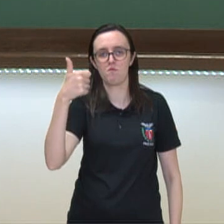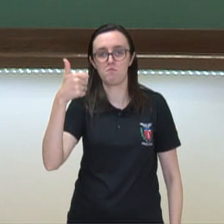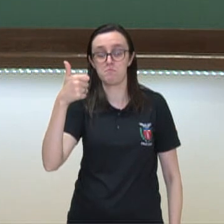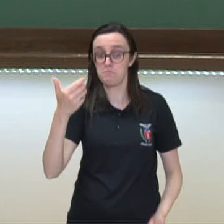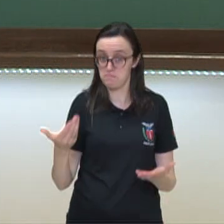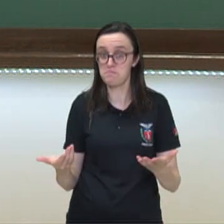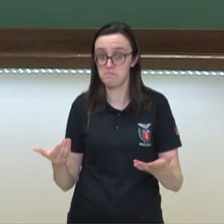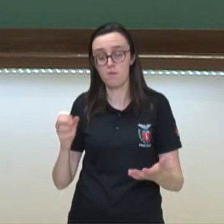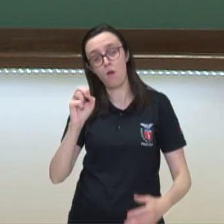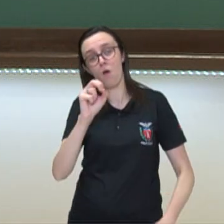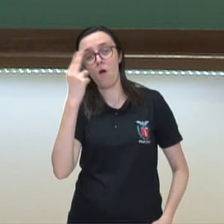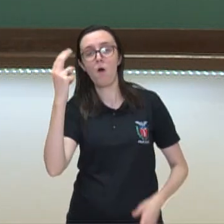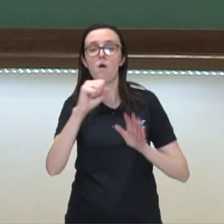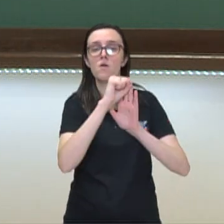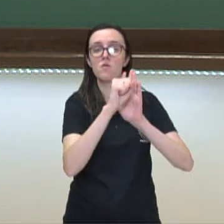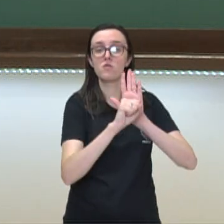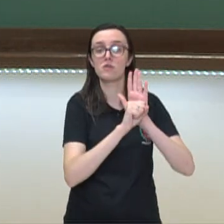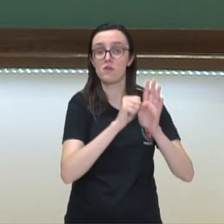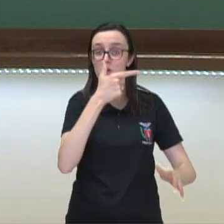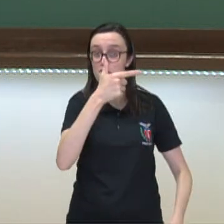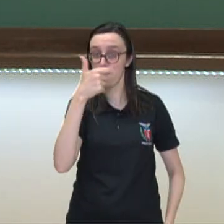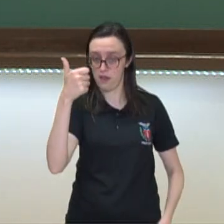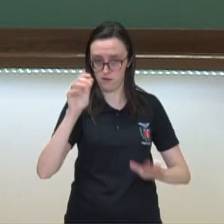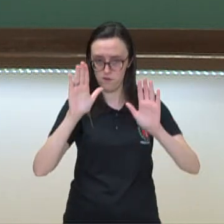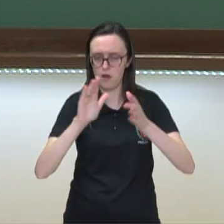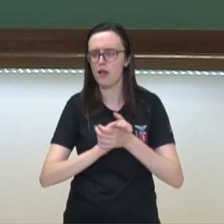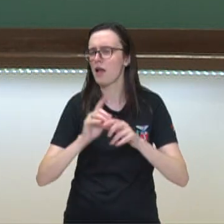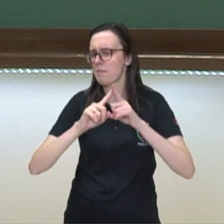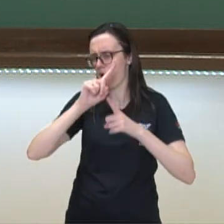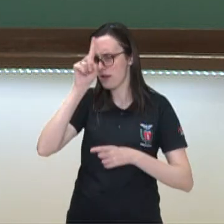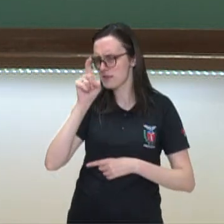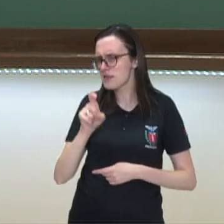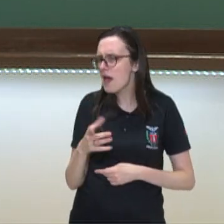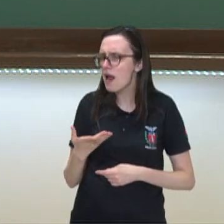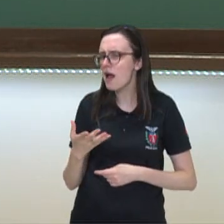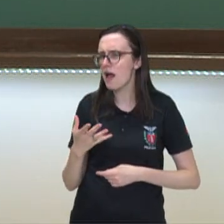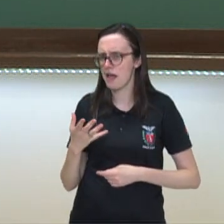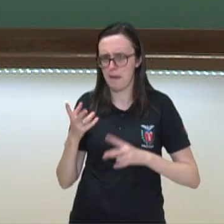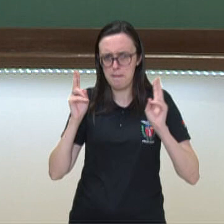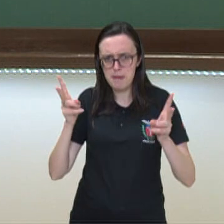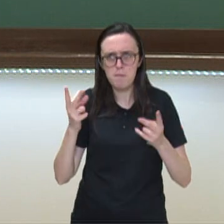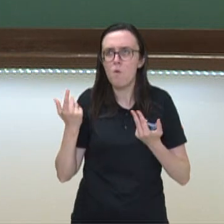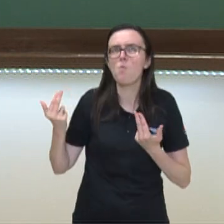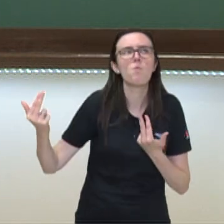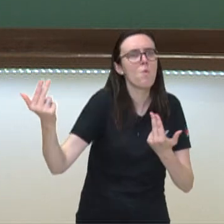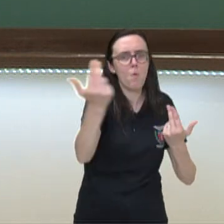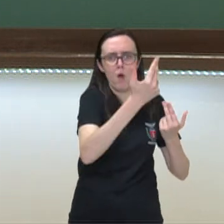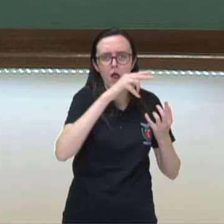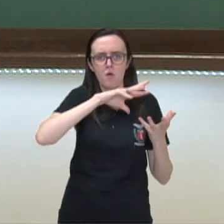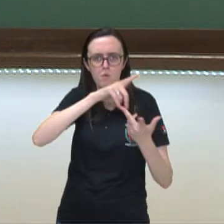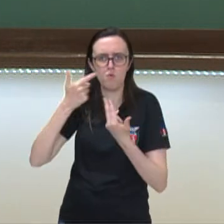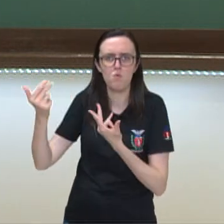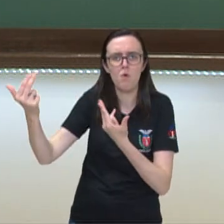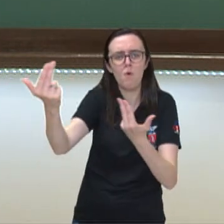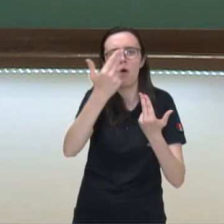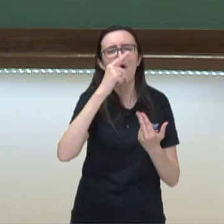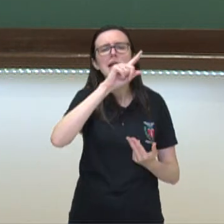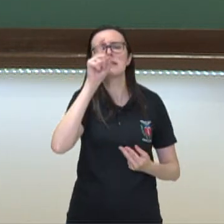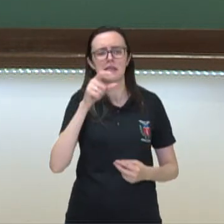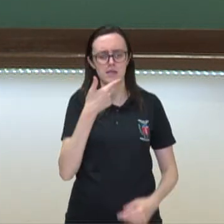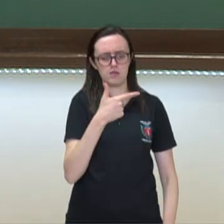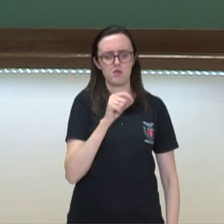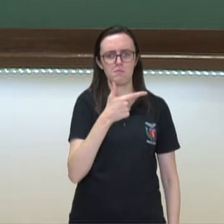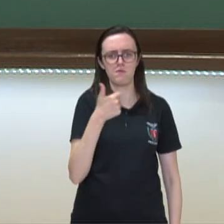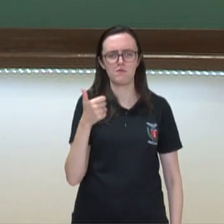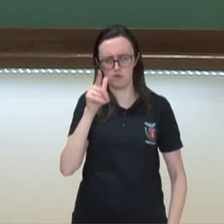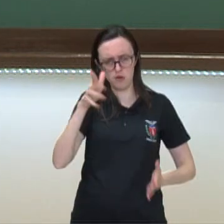2021 ou século 21. Será que todos os calendários estão na mesma contagem? Por que o nosso calendário está em 2021?